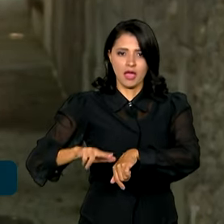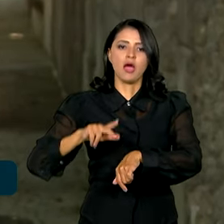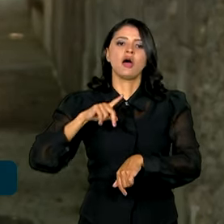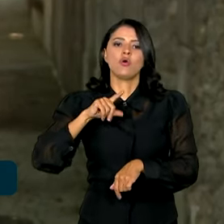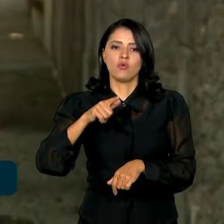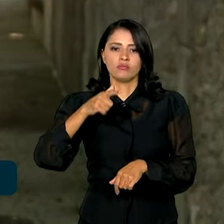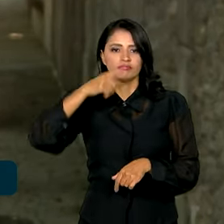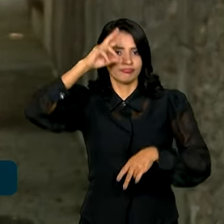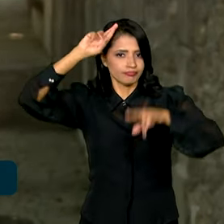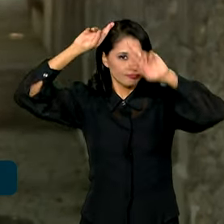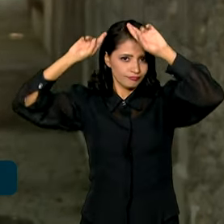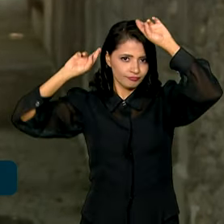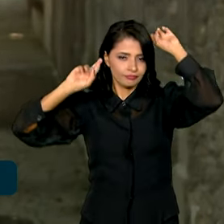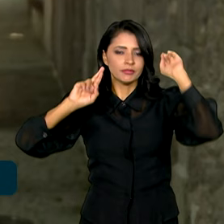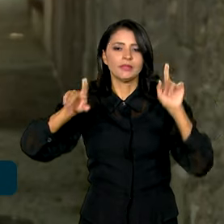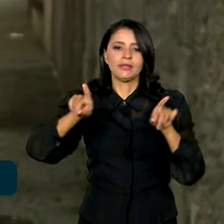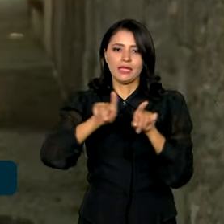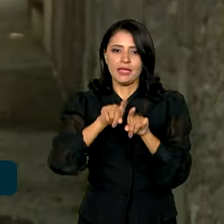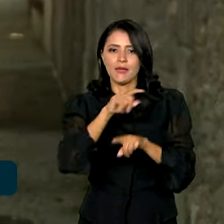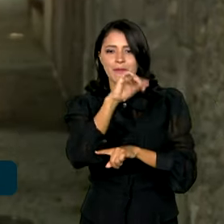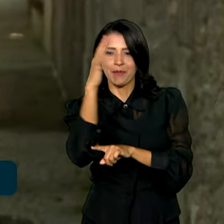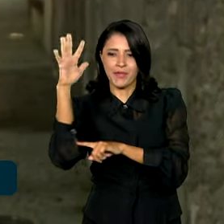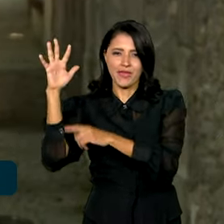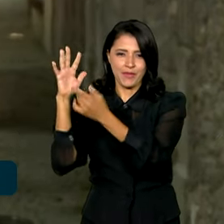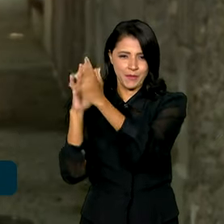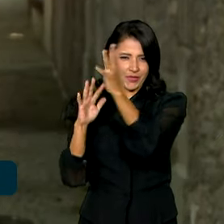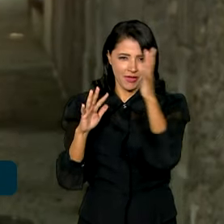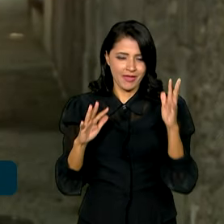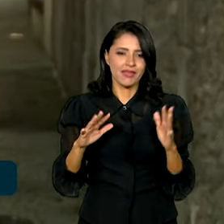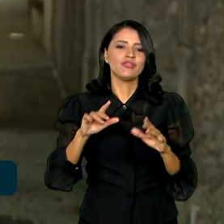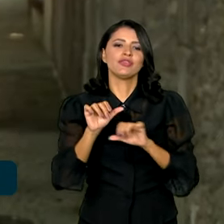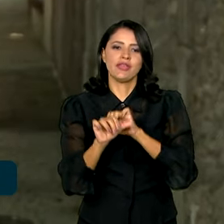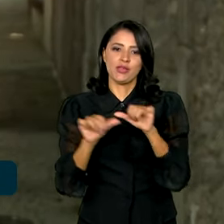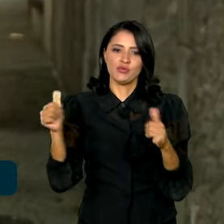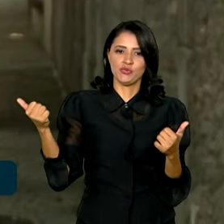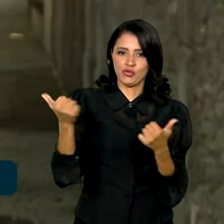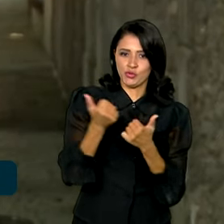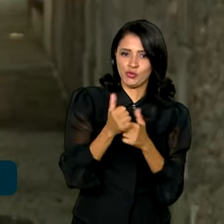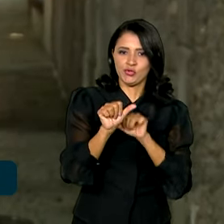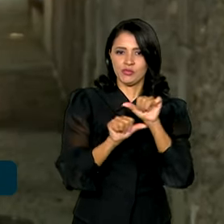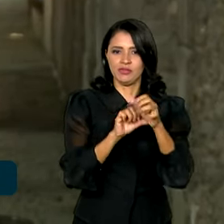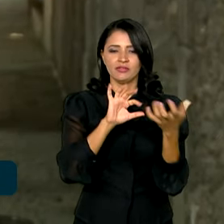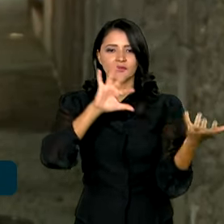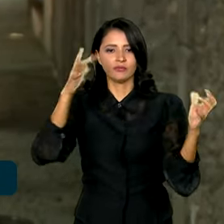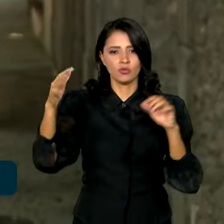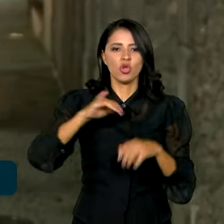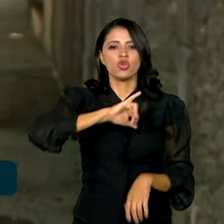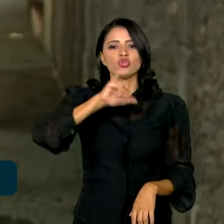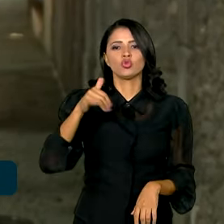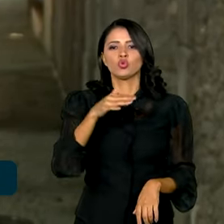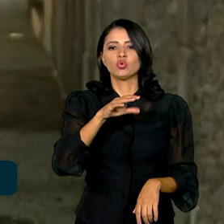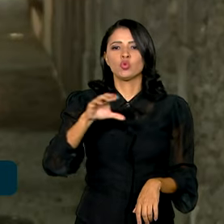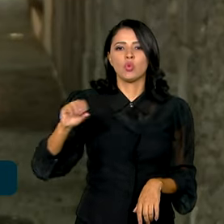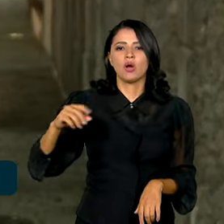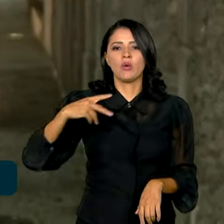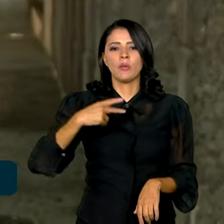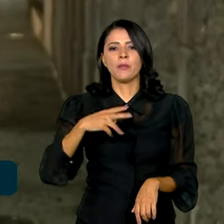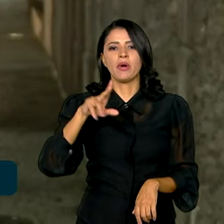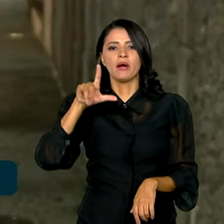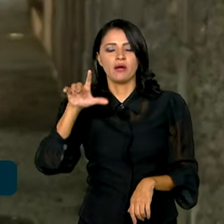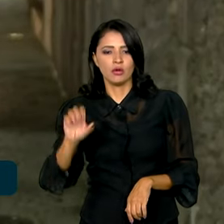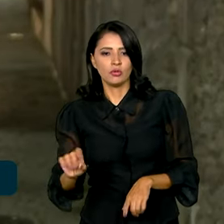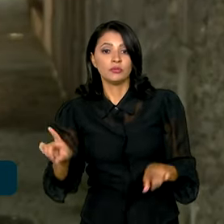Aniele Franco, do Meio Ambiente e Mudança do Clima e substituto, o João Paulo Capobianco, e